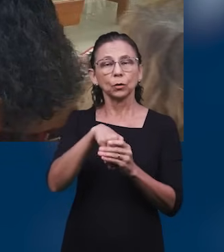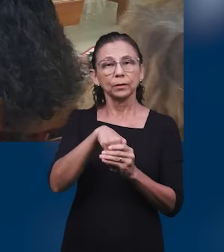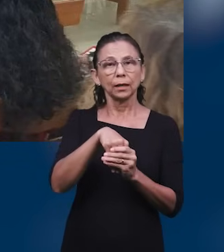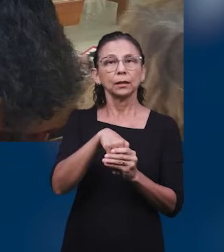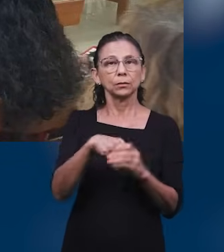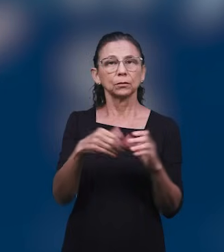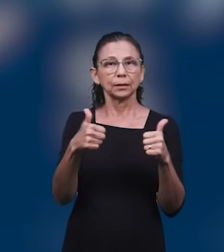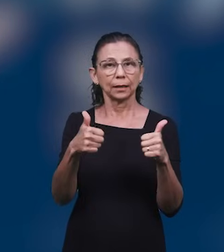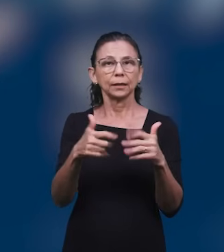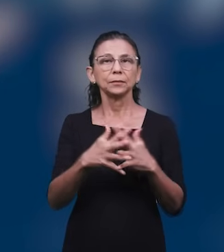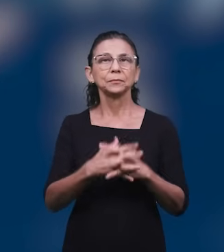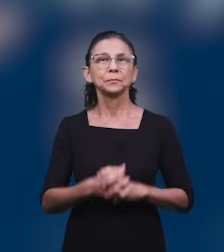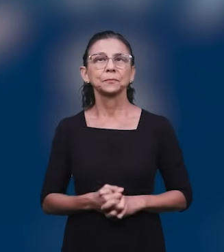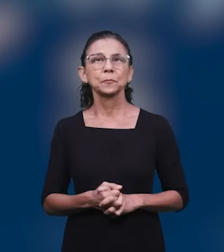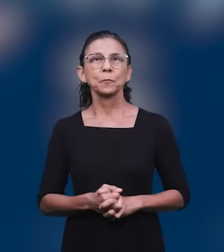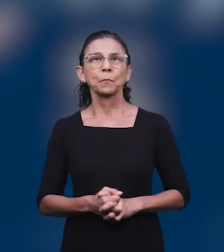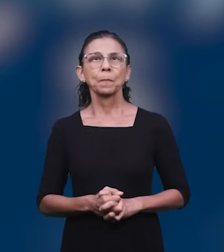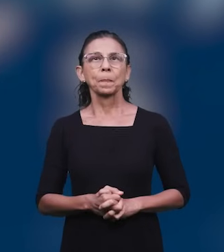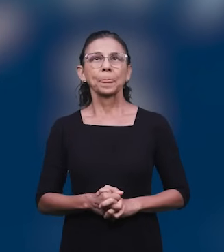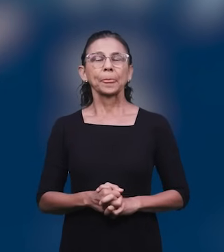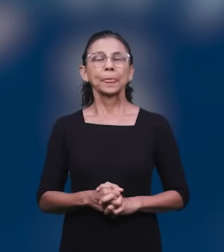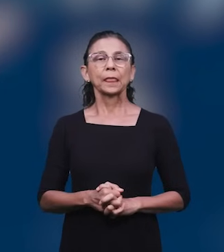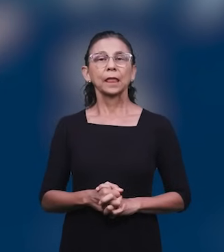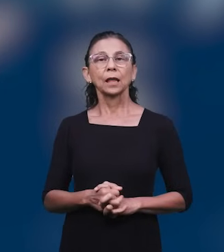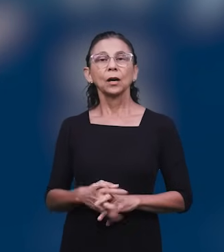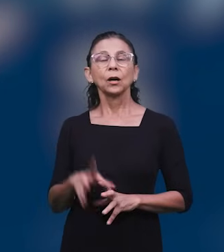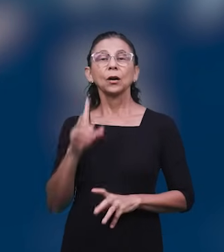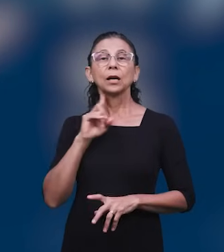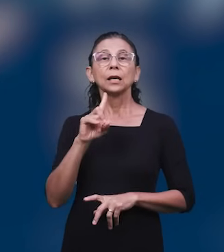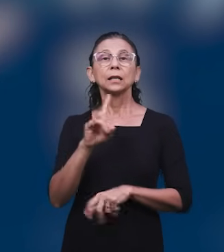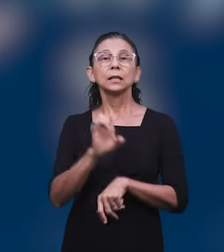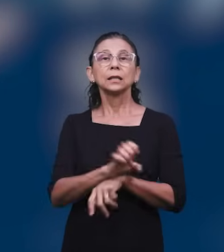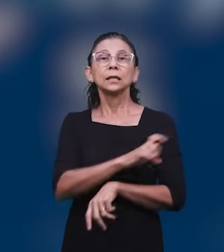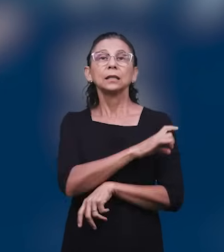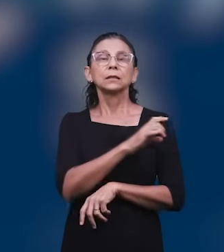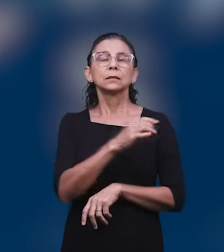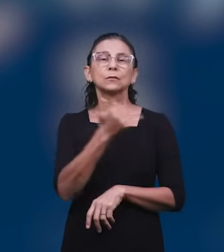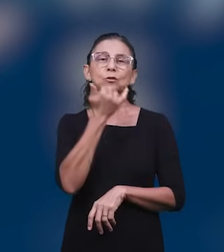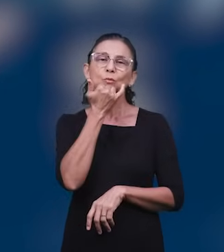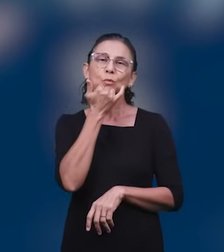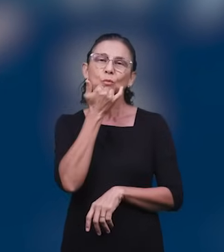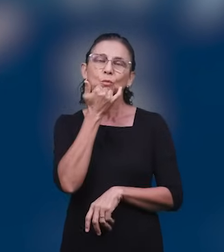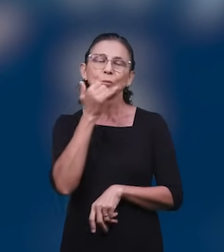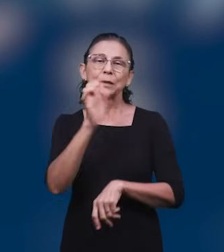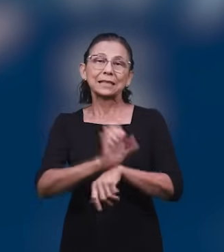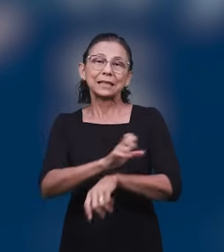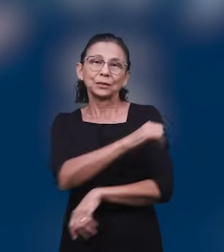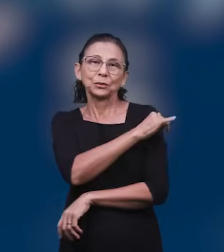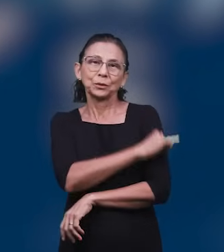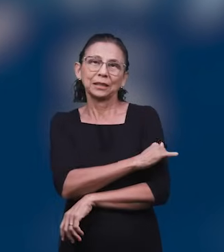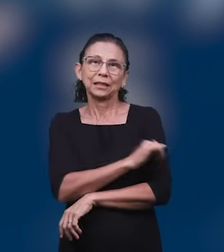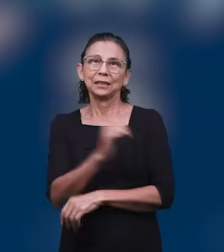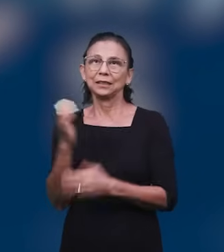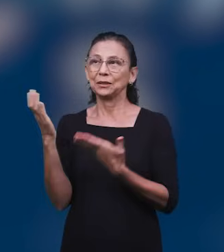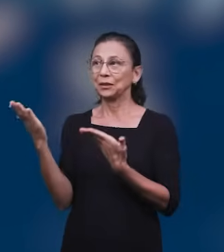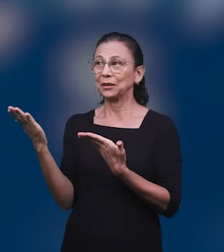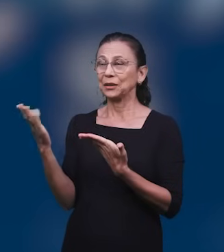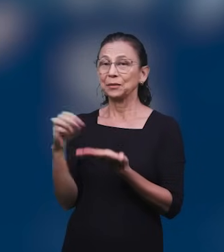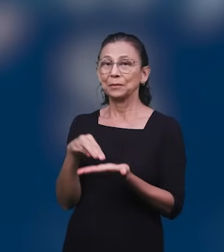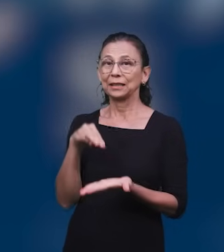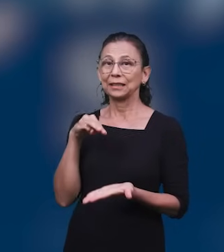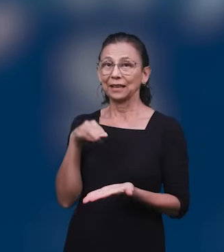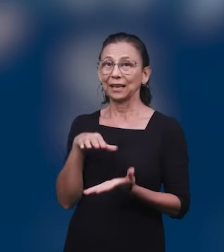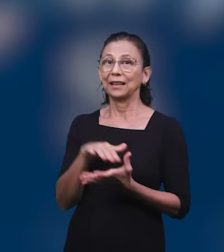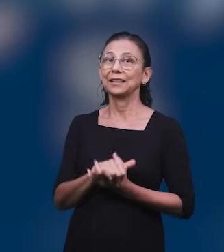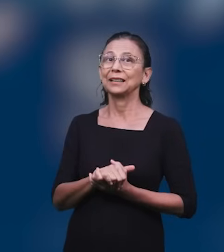dois lugares, tá? Ponto de pregação em Rio das Ostras, no Rio de Janeiro. Os queridos irmãos aí, ó, participando conosco, os irmãos da Igreja Maranata